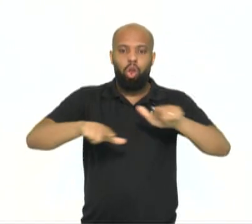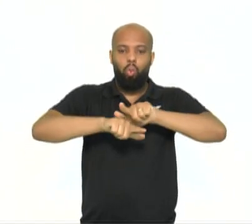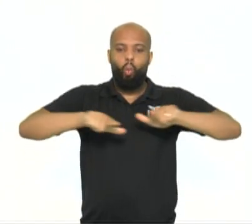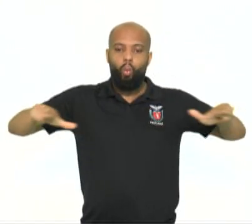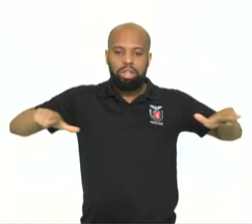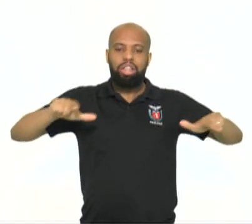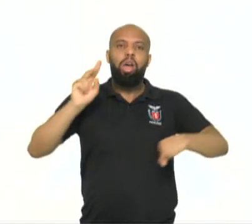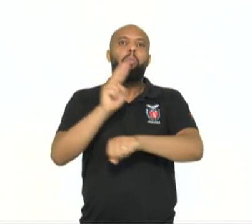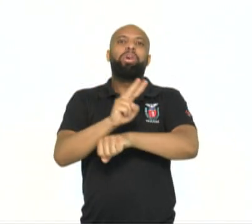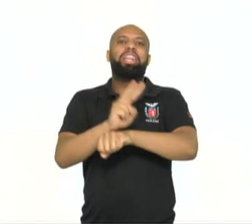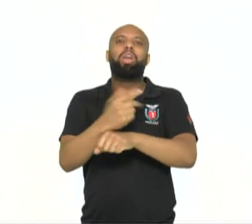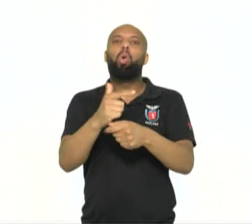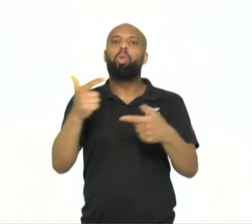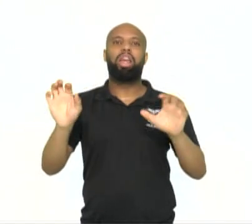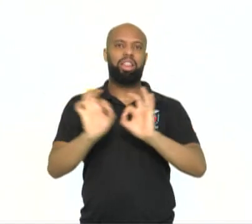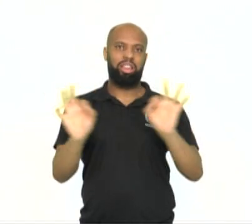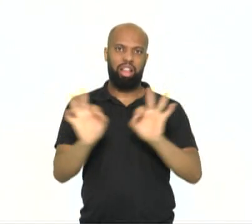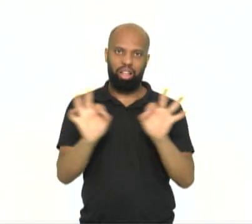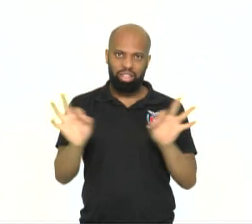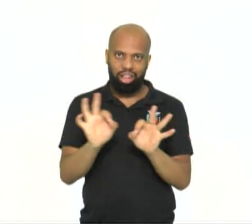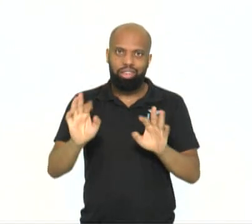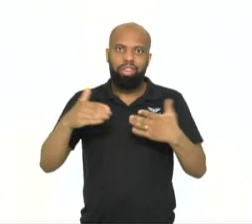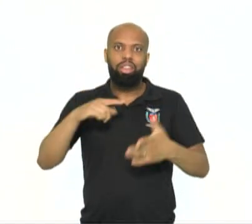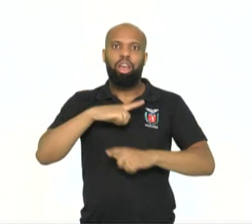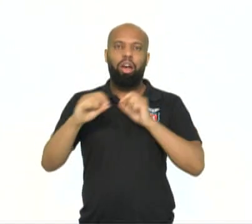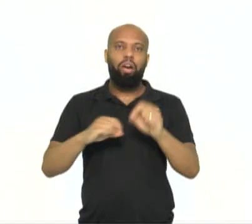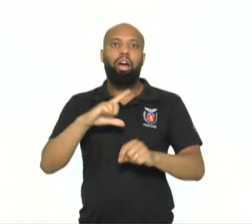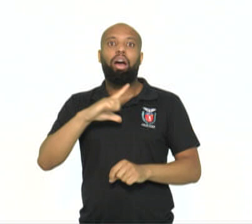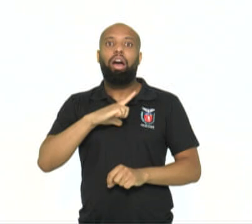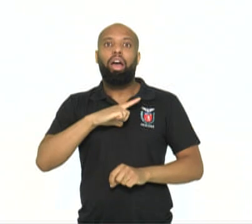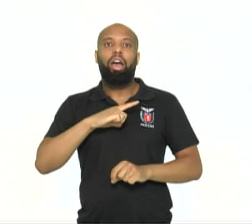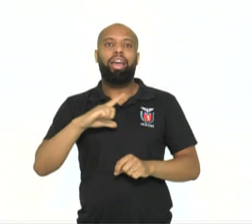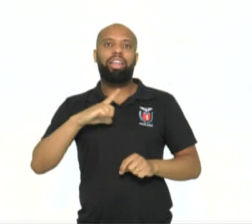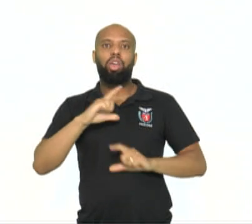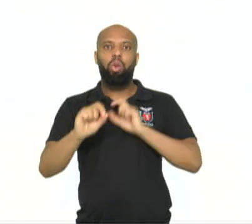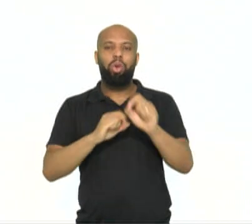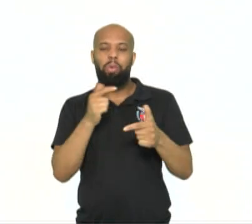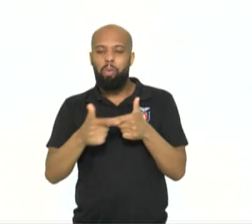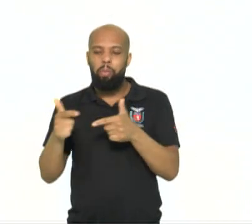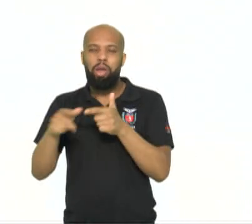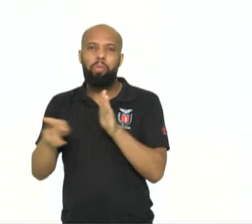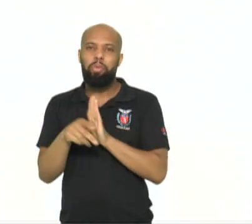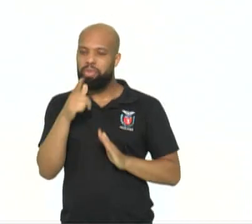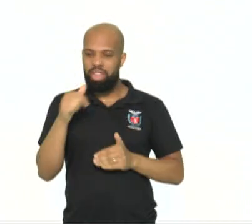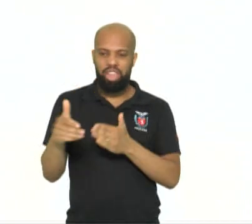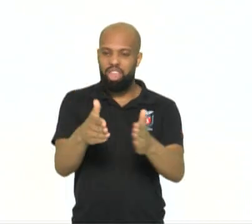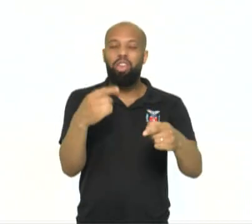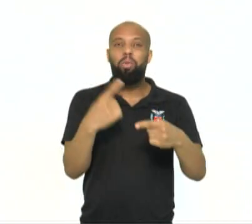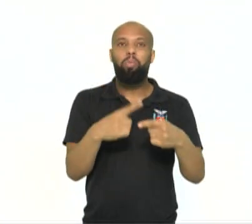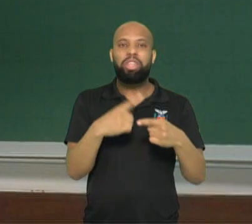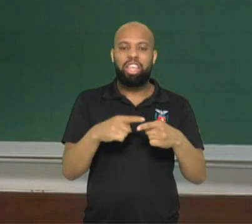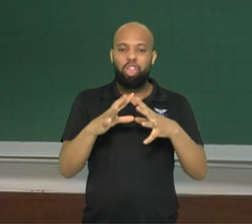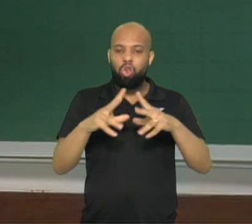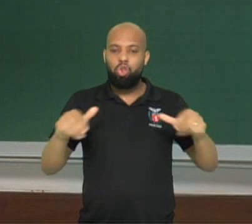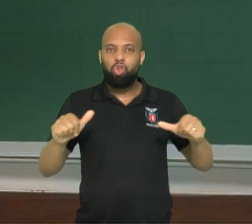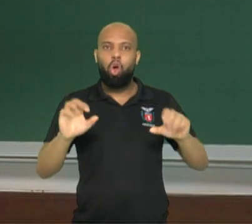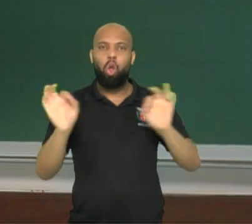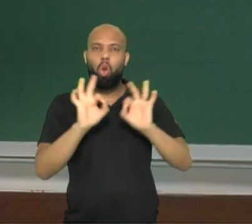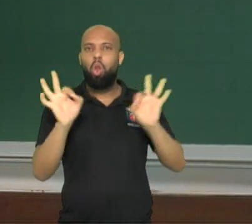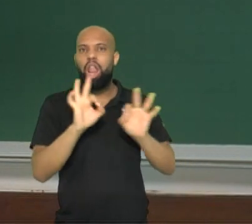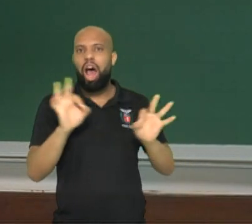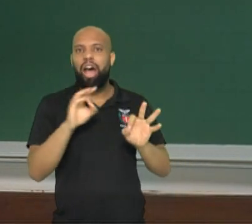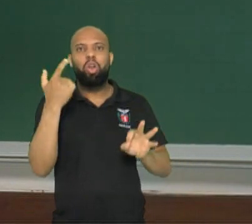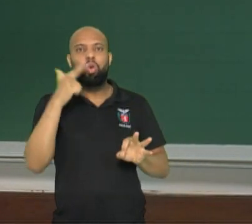tira a proteção vegetal que tem em cima dele. Fazendo isso, você aumenta o assoreamento de rios, porque o solo já não tem o que segure ele mais, vento e chuva